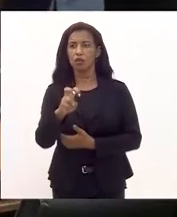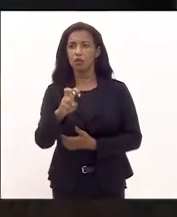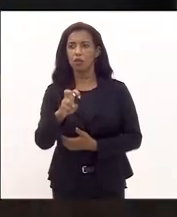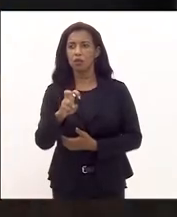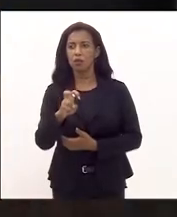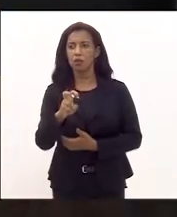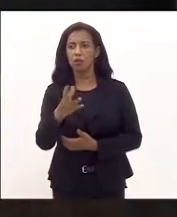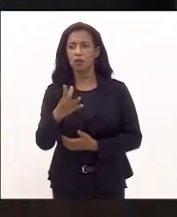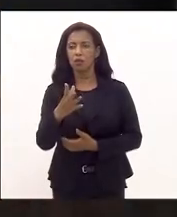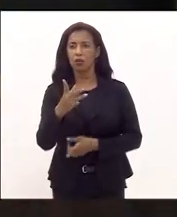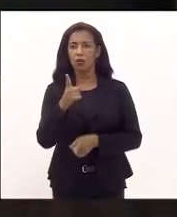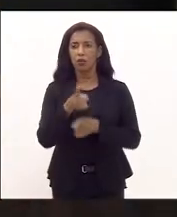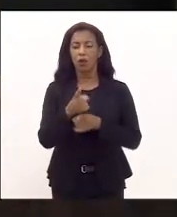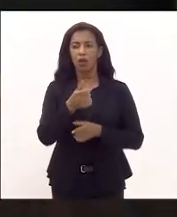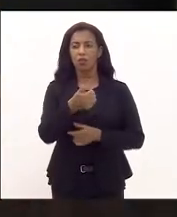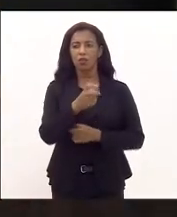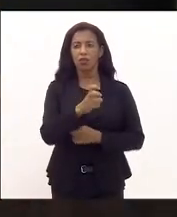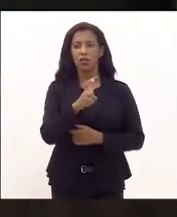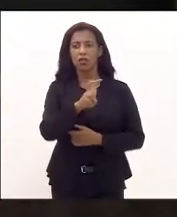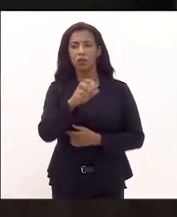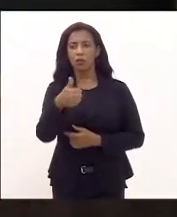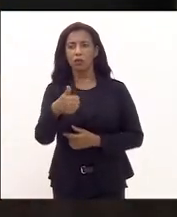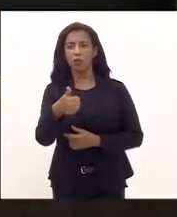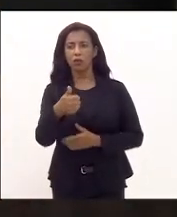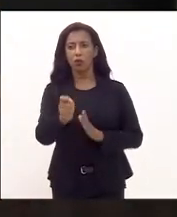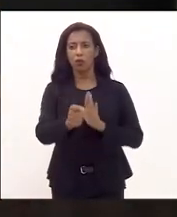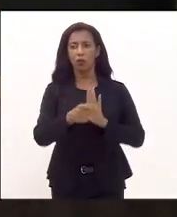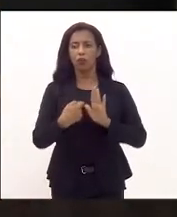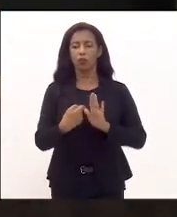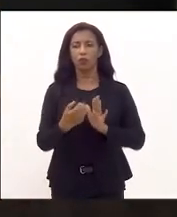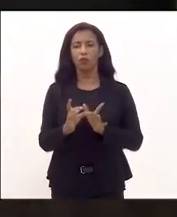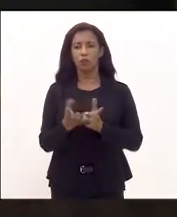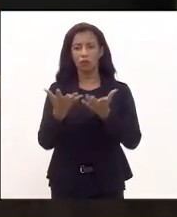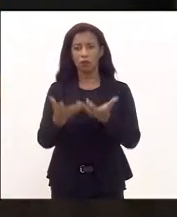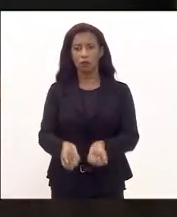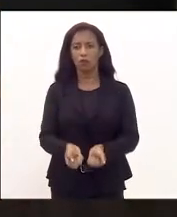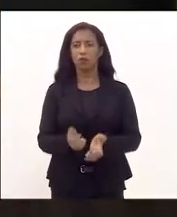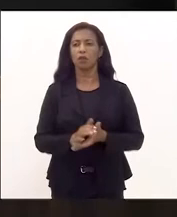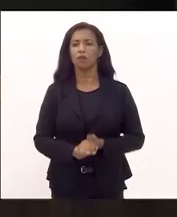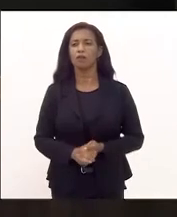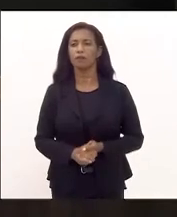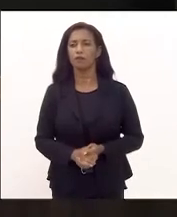como a gente encontra às 15h51. Autorização concedida.